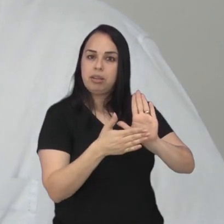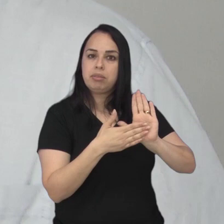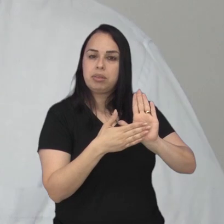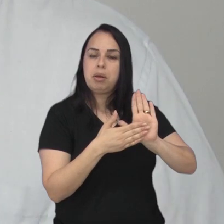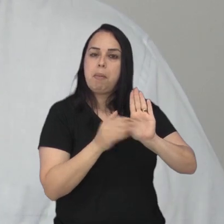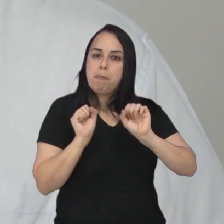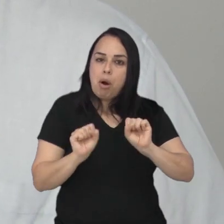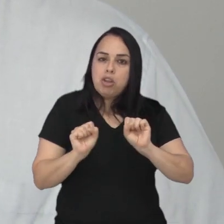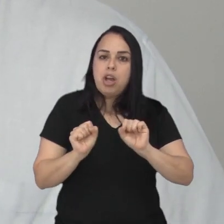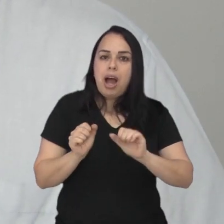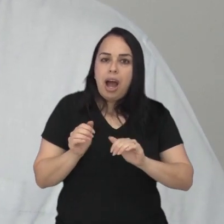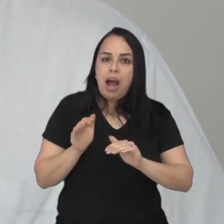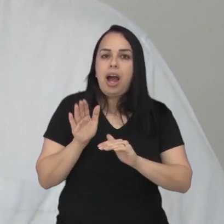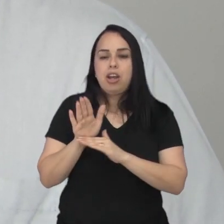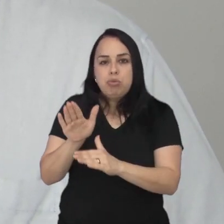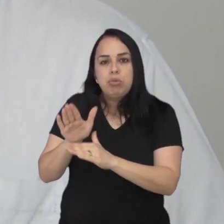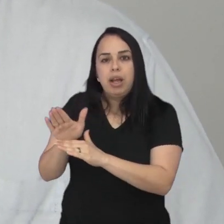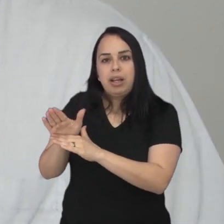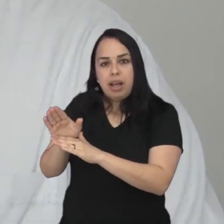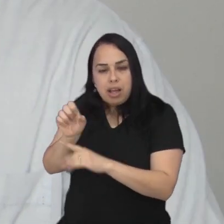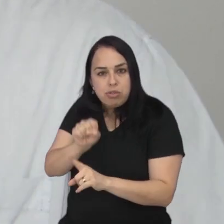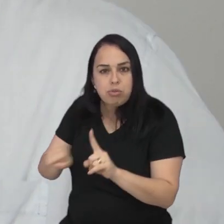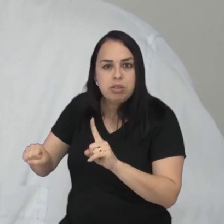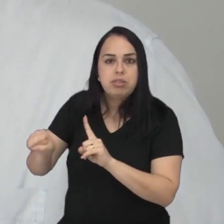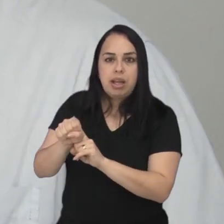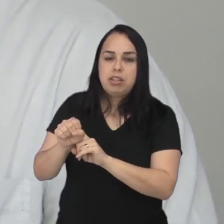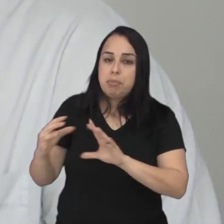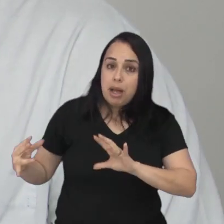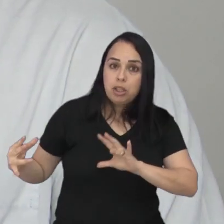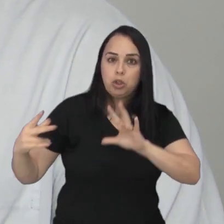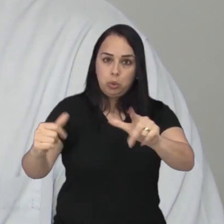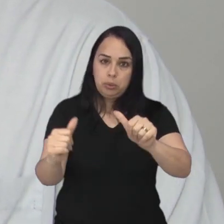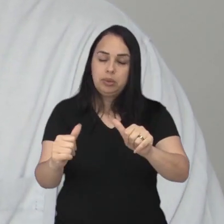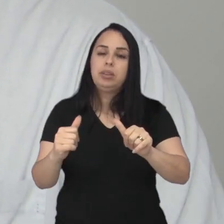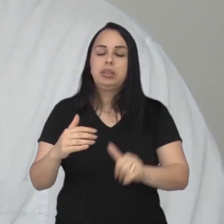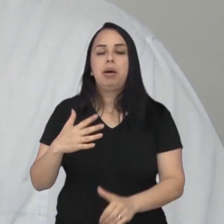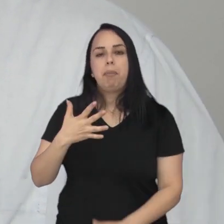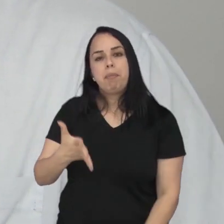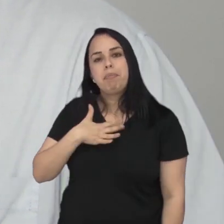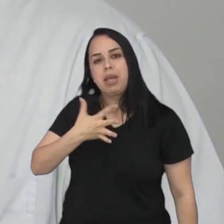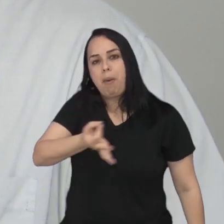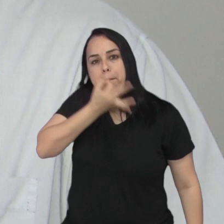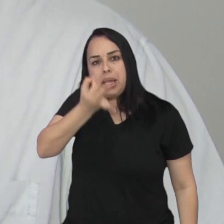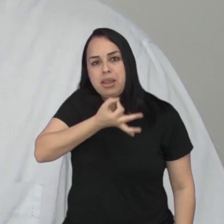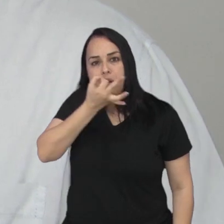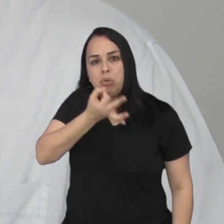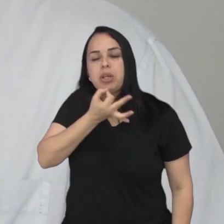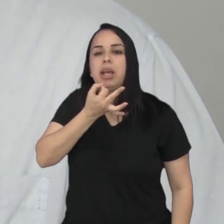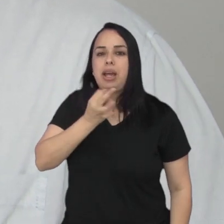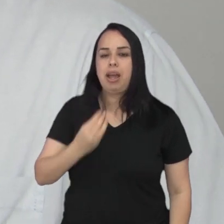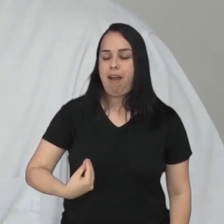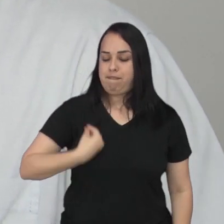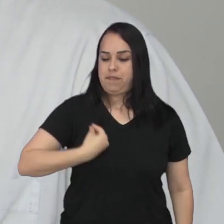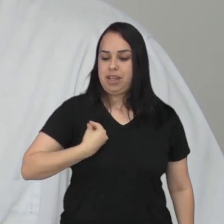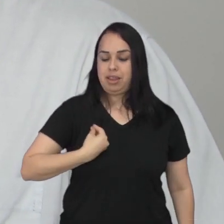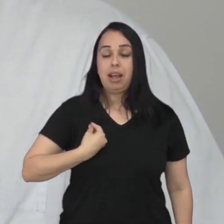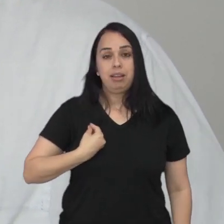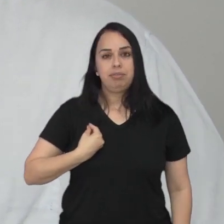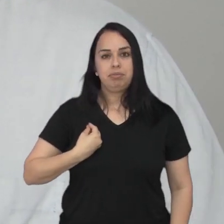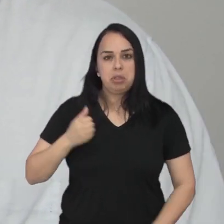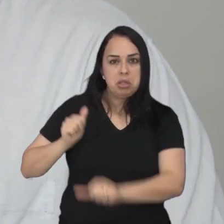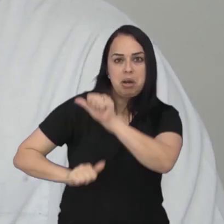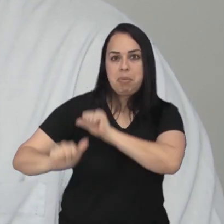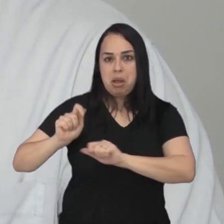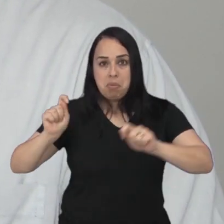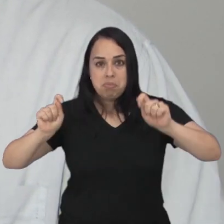podem ser instituídas como políticas públicas mesmo para a cidade toda. Então, acredito muito no poder de transformação que a